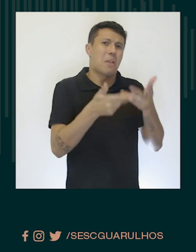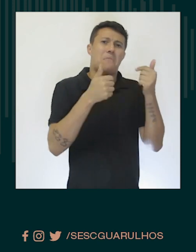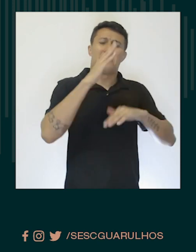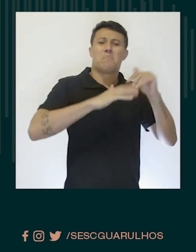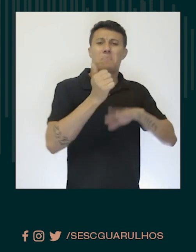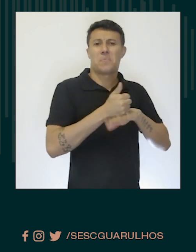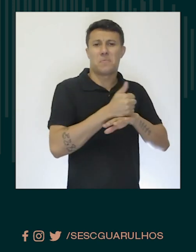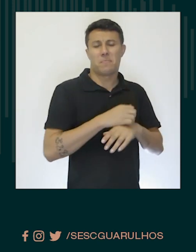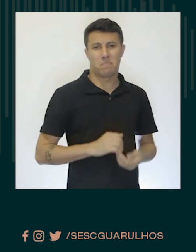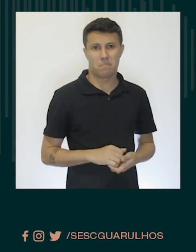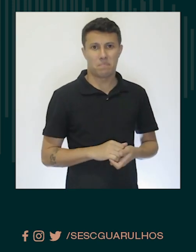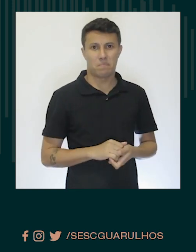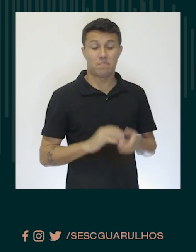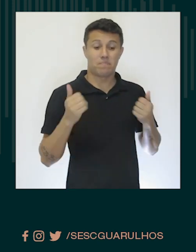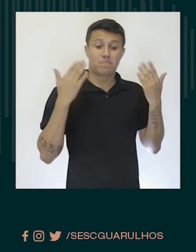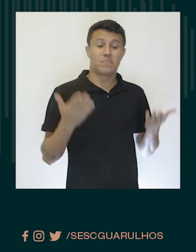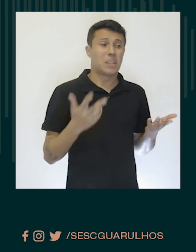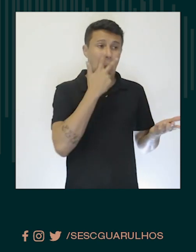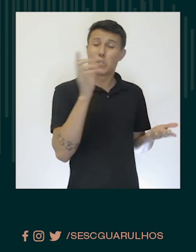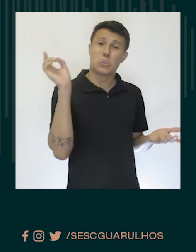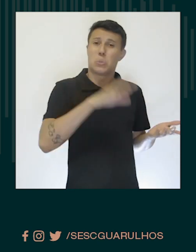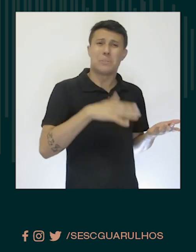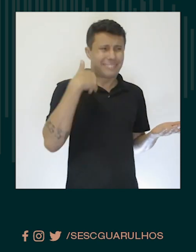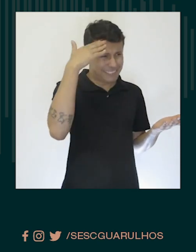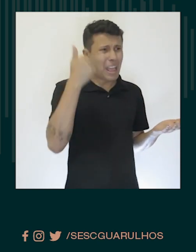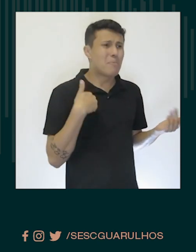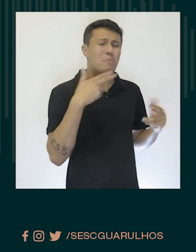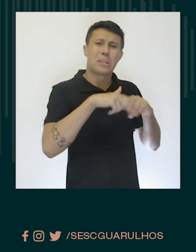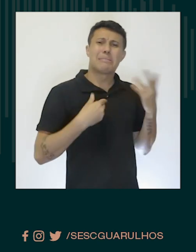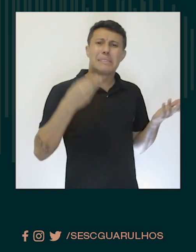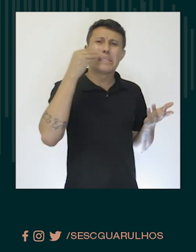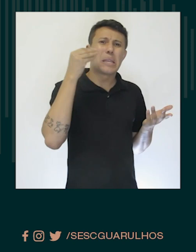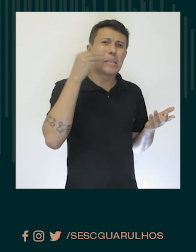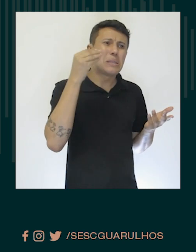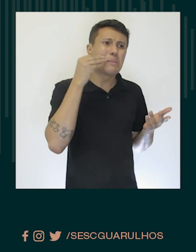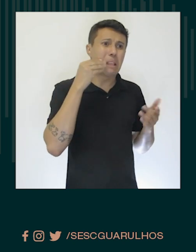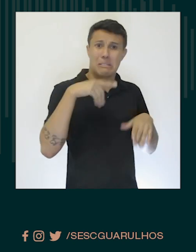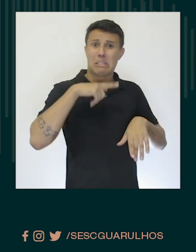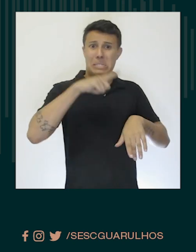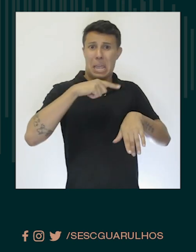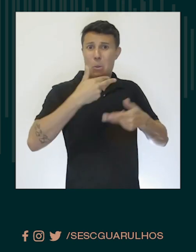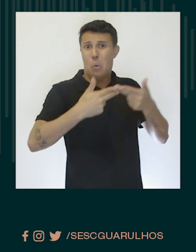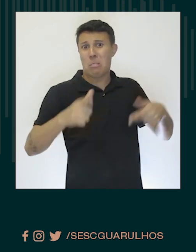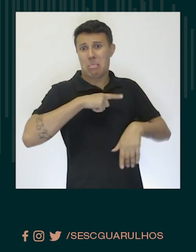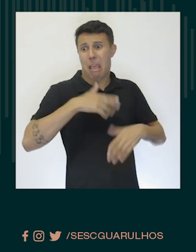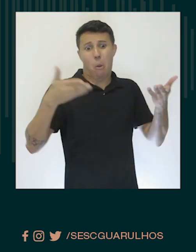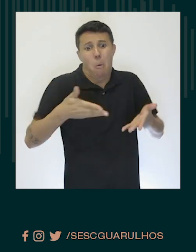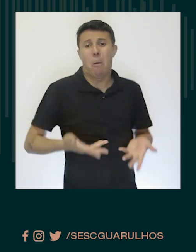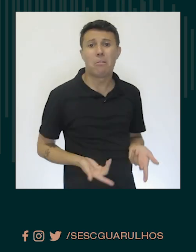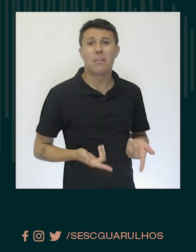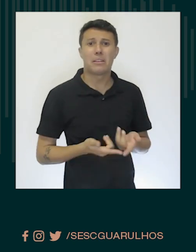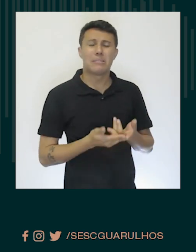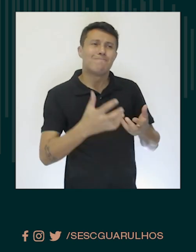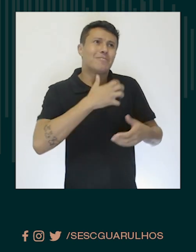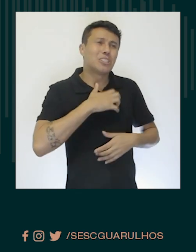Então, acho que é isso, tá ligado? Você tentar desbravar com o que você tem na mão para você se entender se você se identifica com isso ou não. Que eu vejo uma par